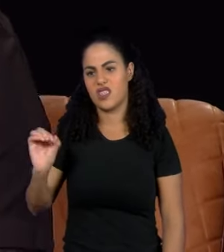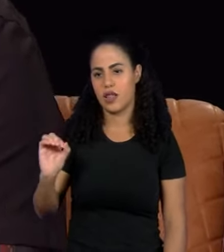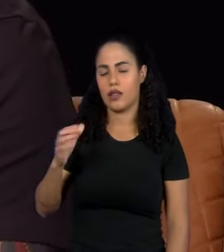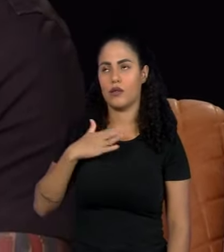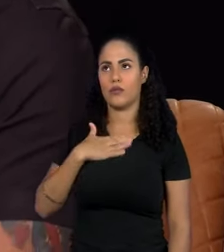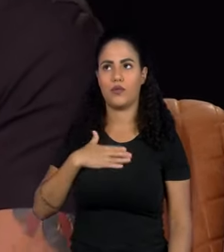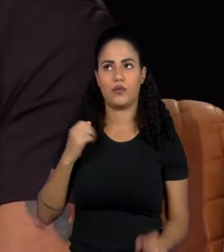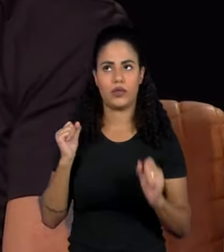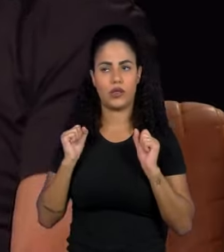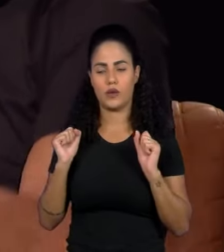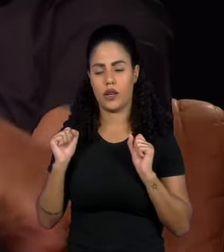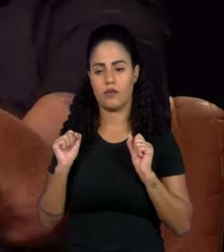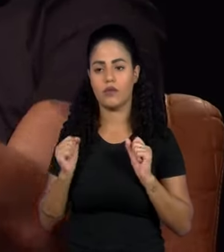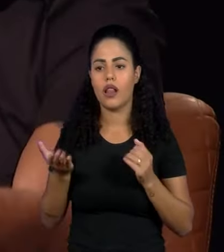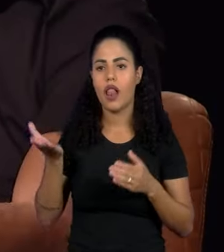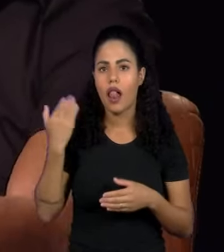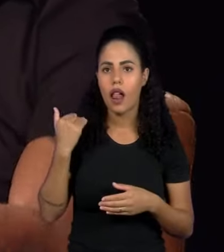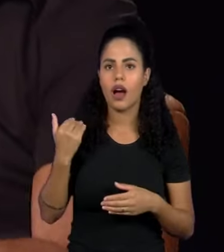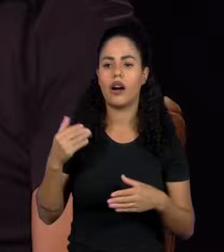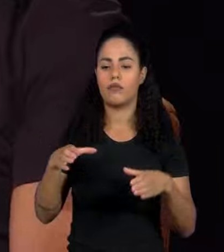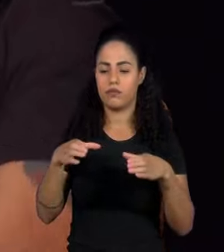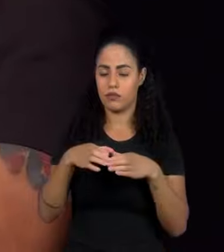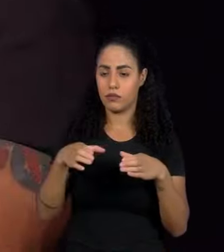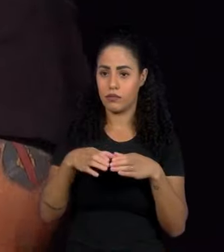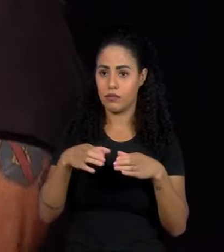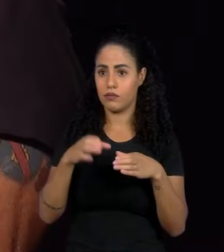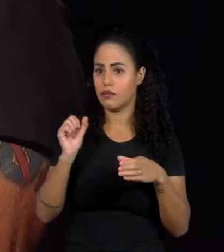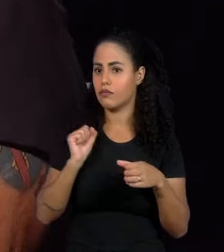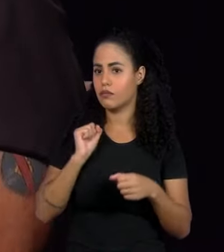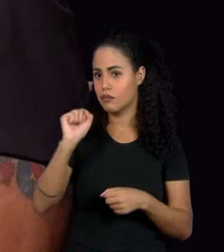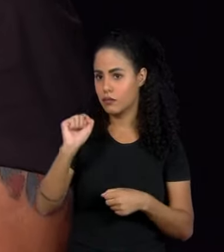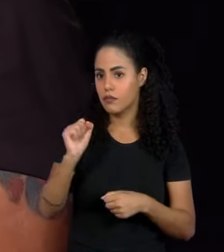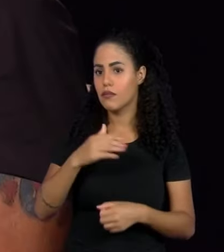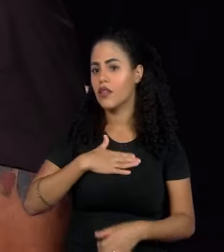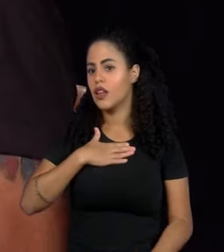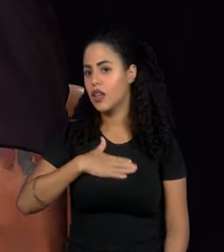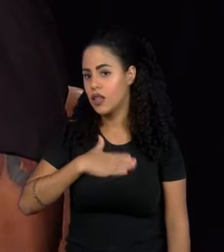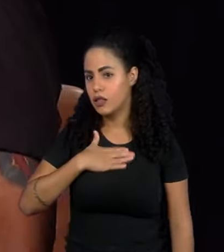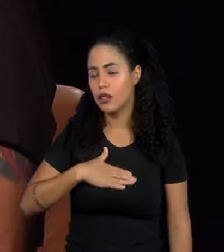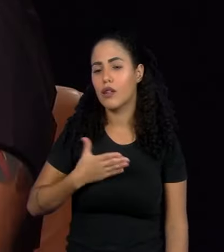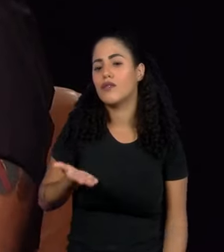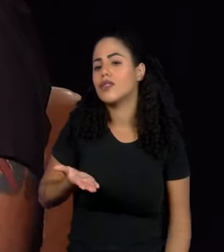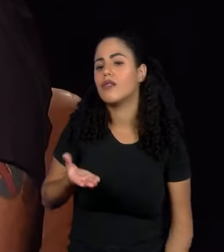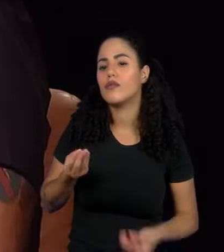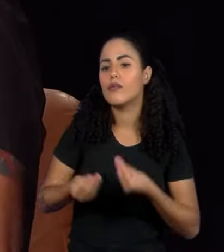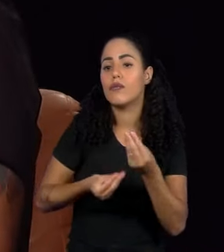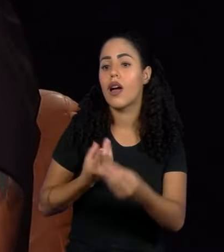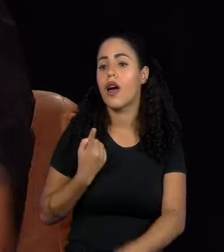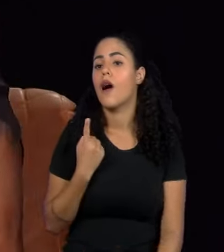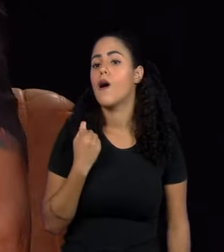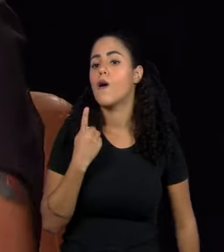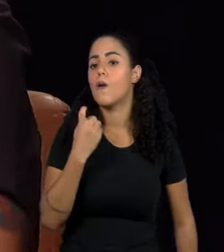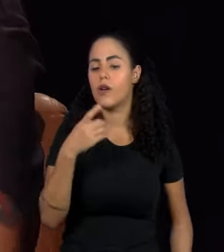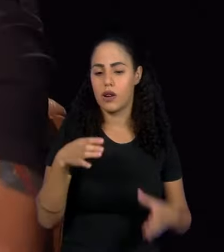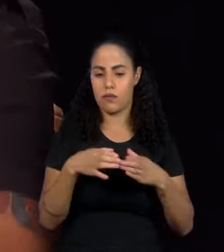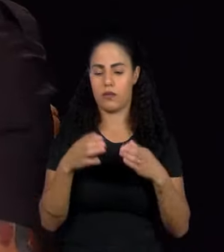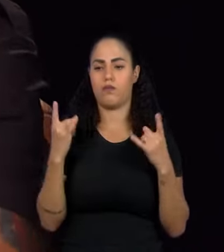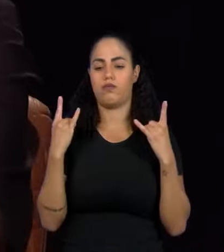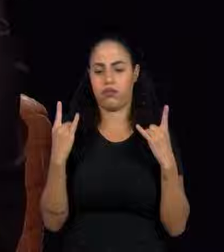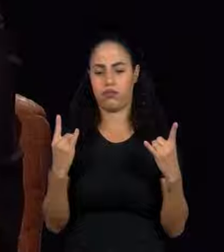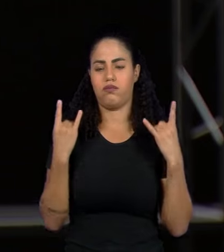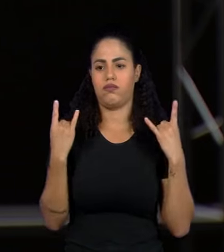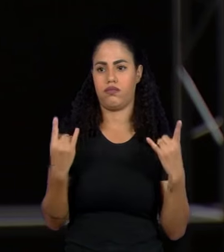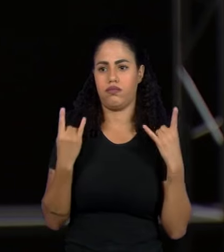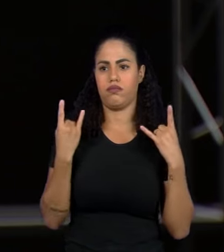punk, né? Tanto que a nossa banda preferida, a nossa maior referência, que é o The Who, foi a única banda que os punks perdoaram. Porque